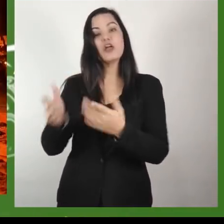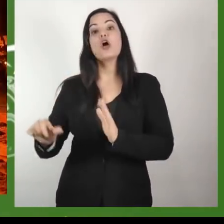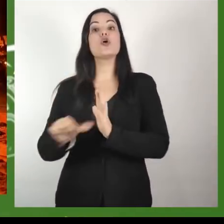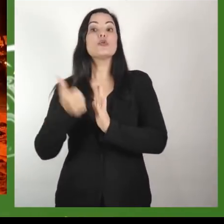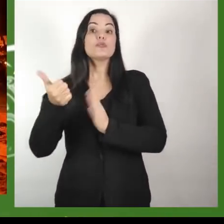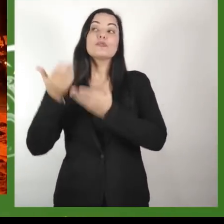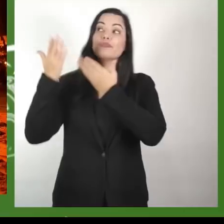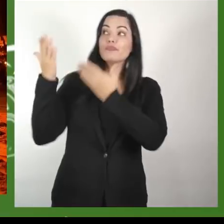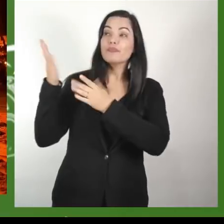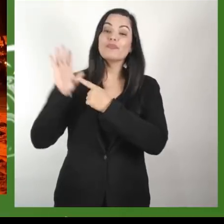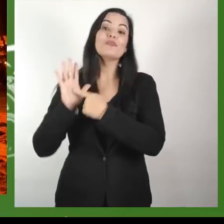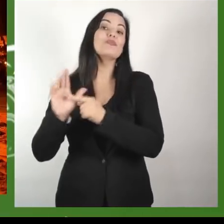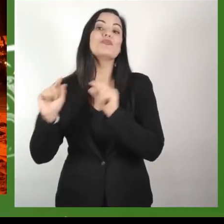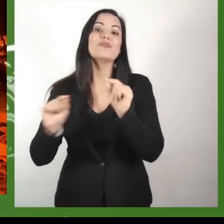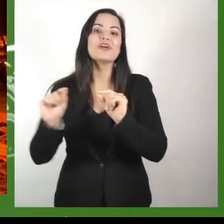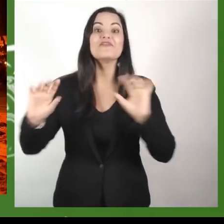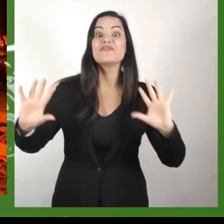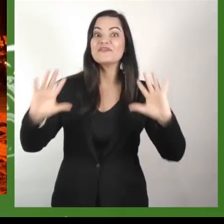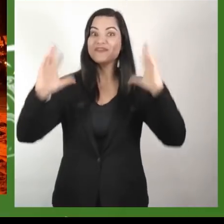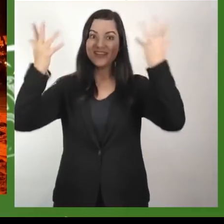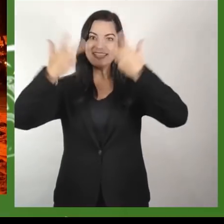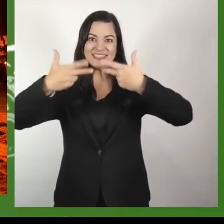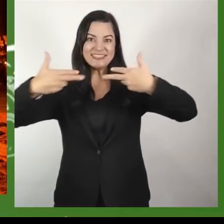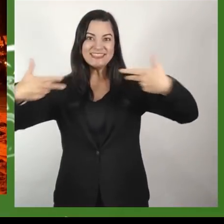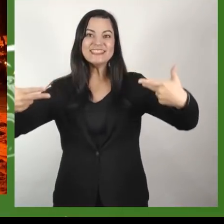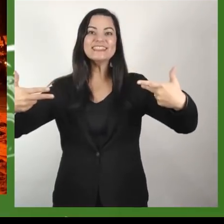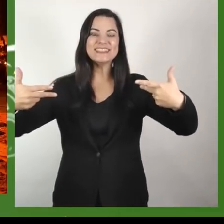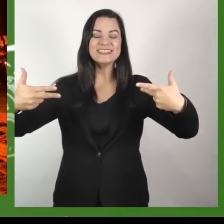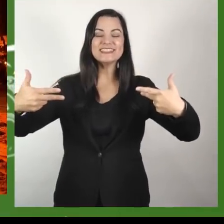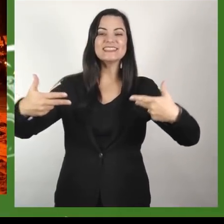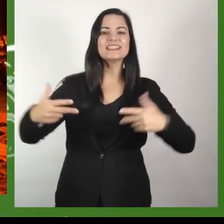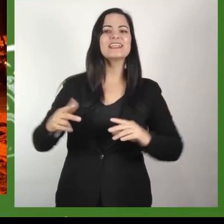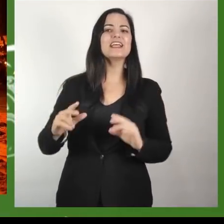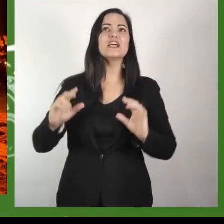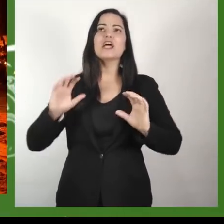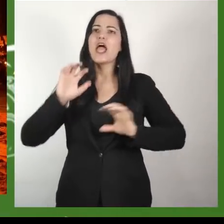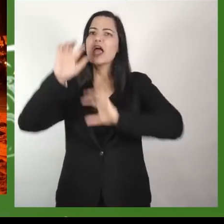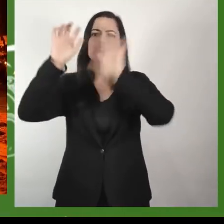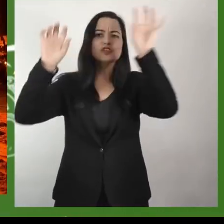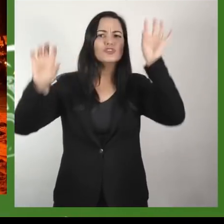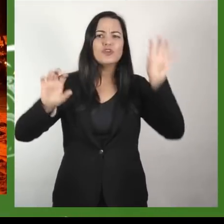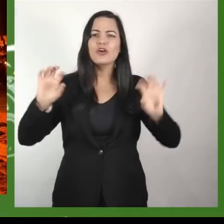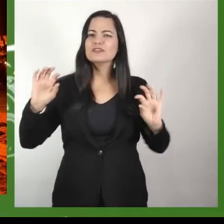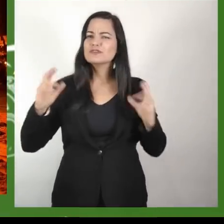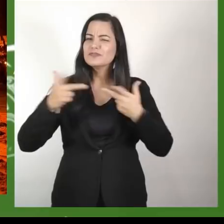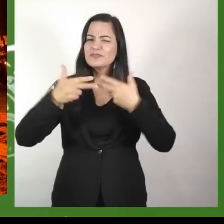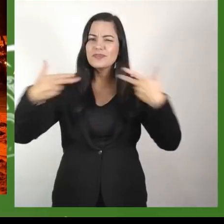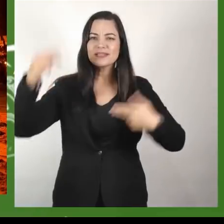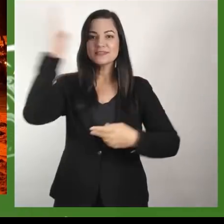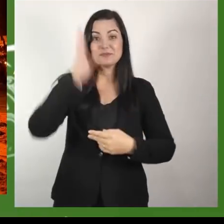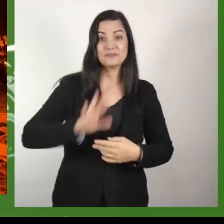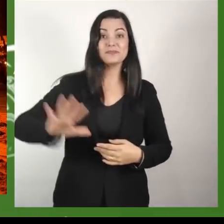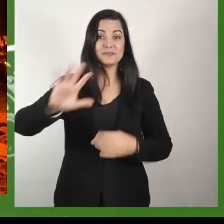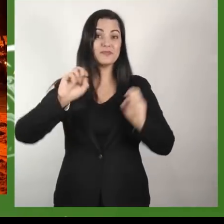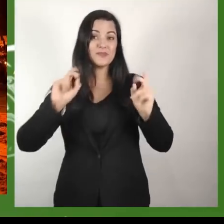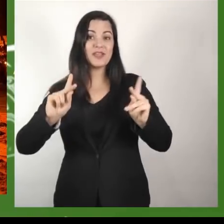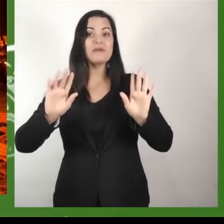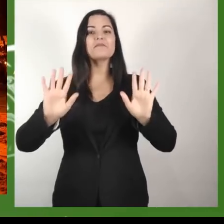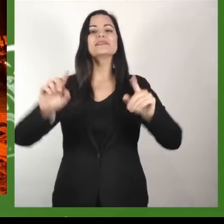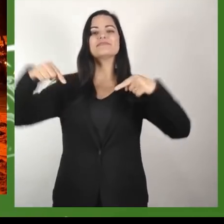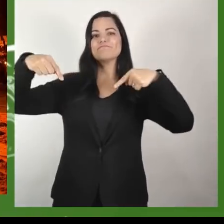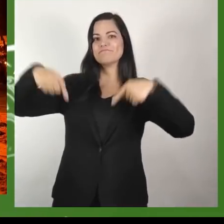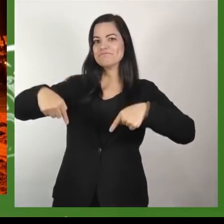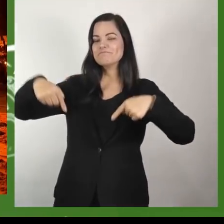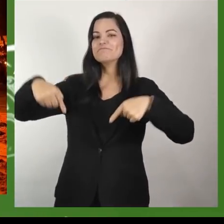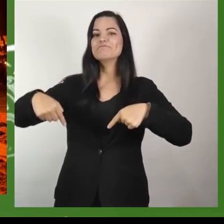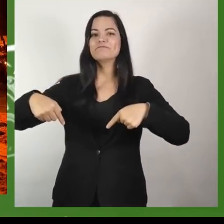delas refere-se às festas típicas de todas as regiões do Brasil e que também possuem